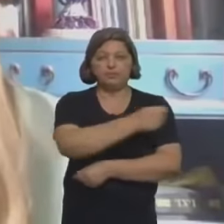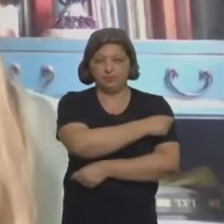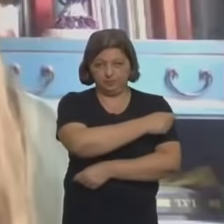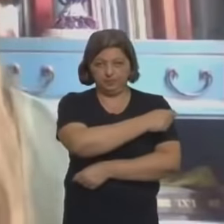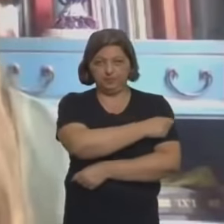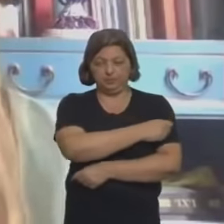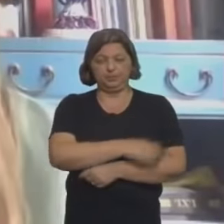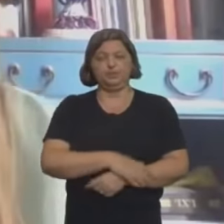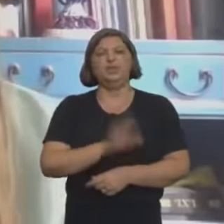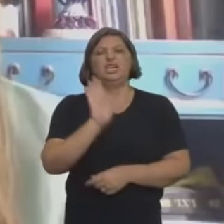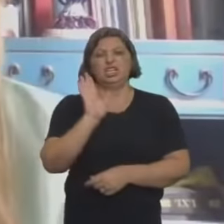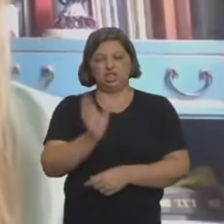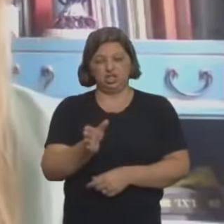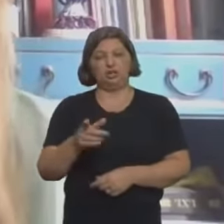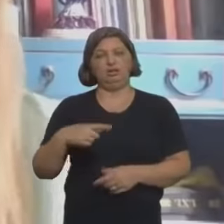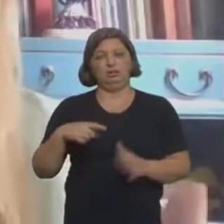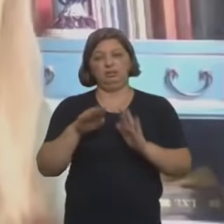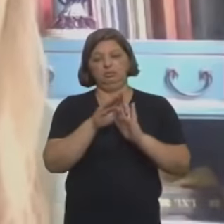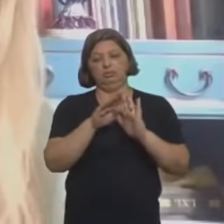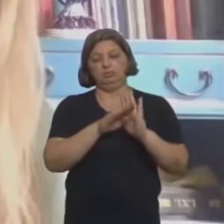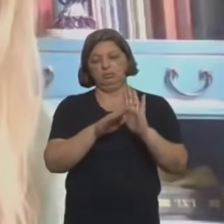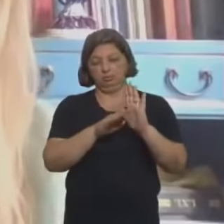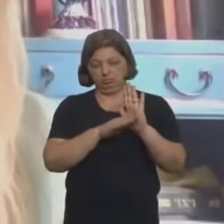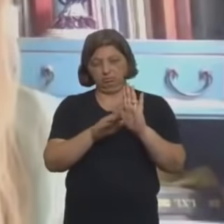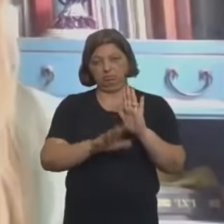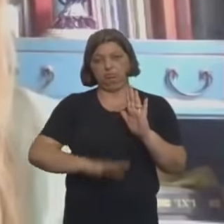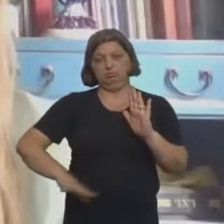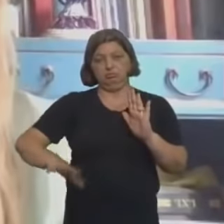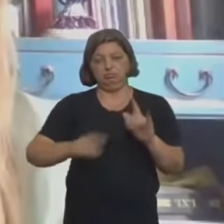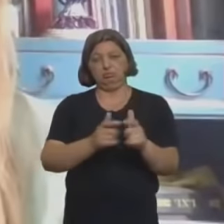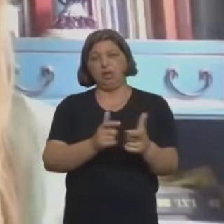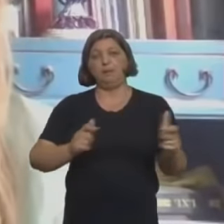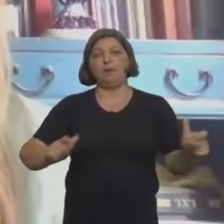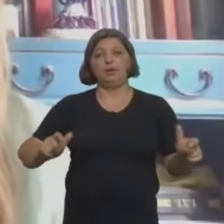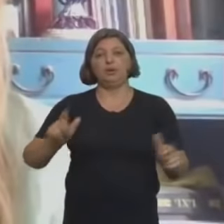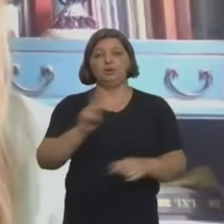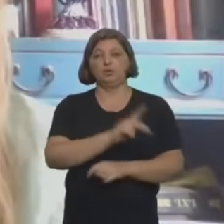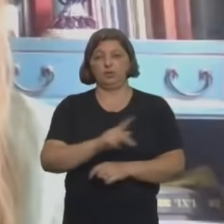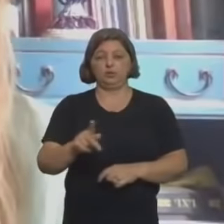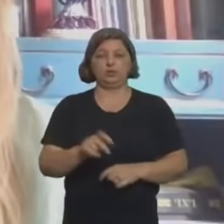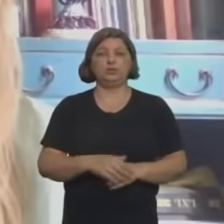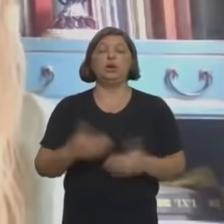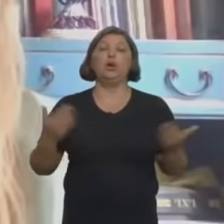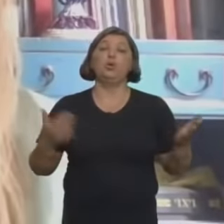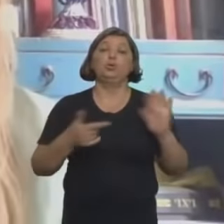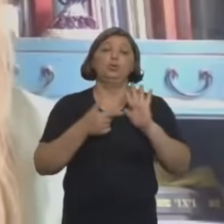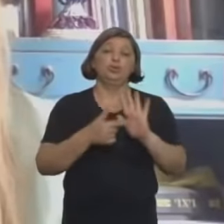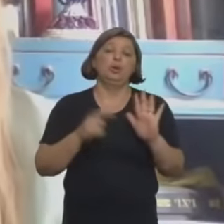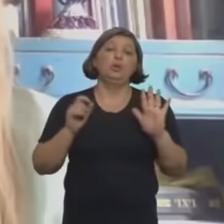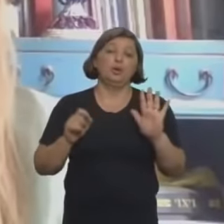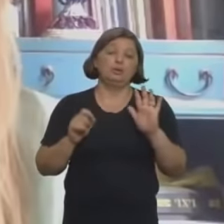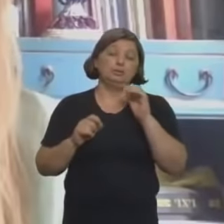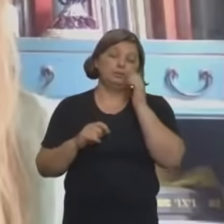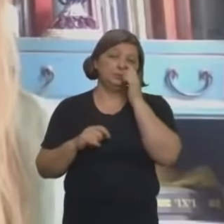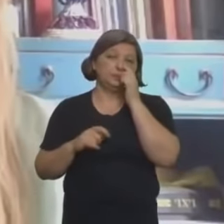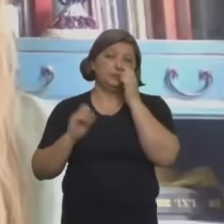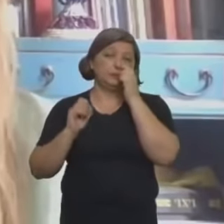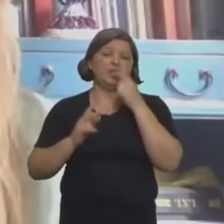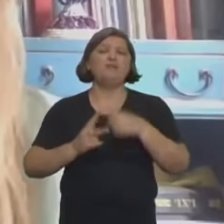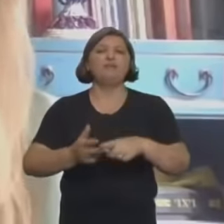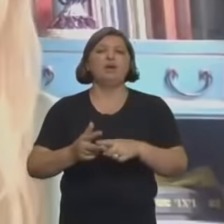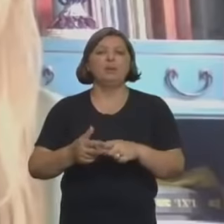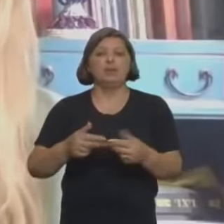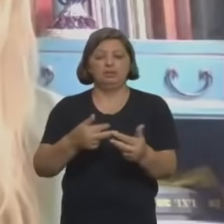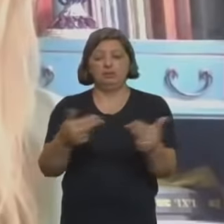está dentro, né, de muitos educadores, mas hoje o que a gente vai mostrar para vocês é quais ferramentas vocês